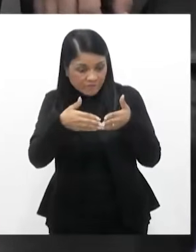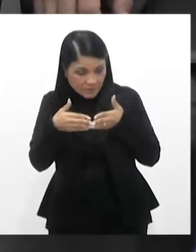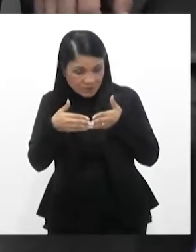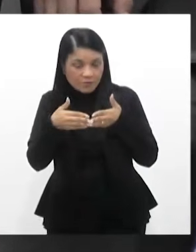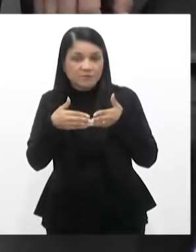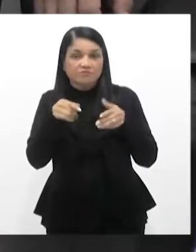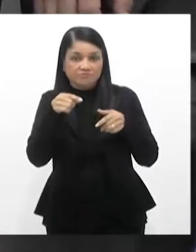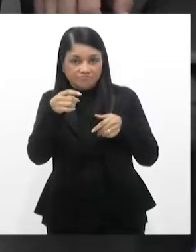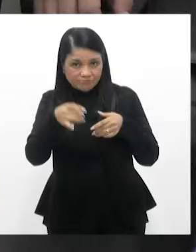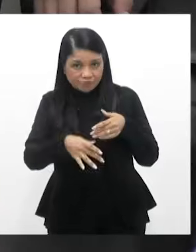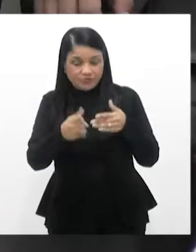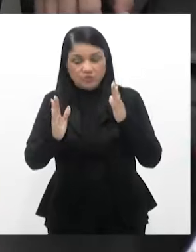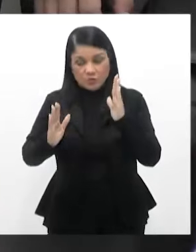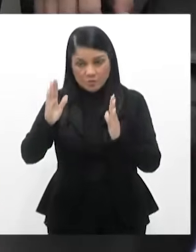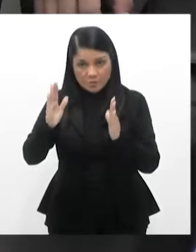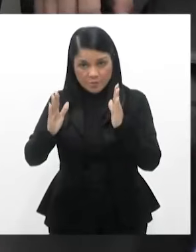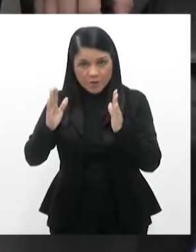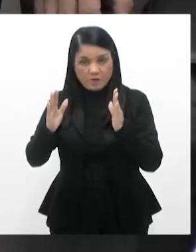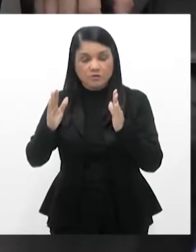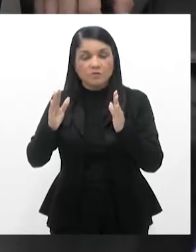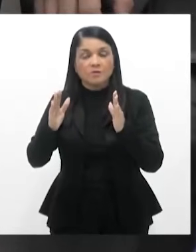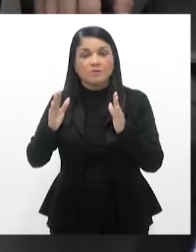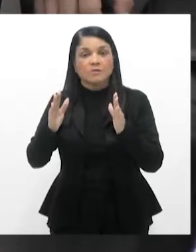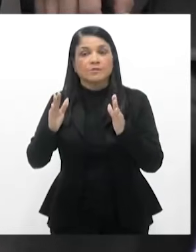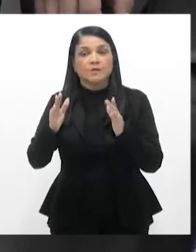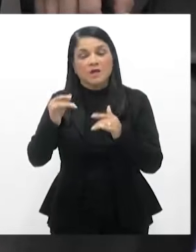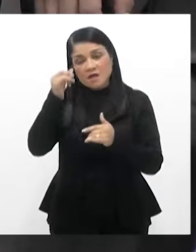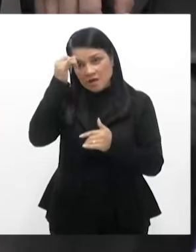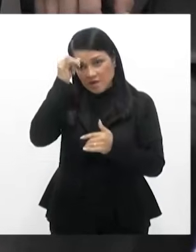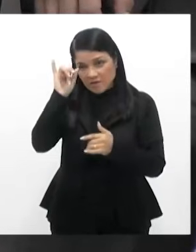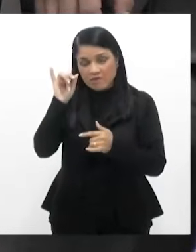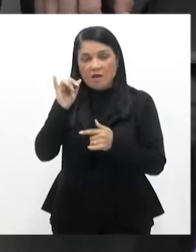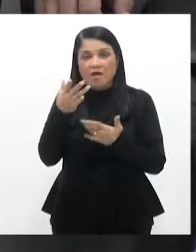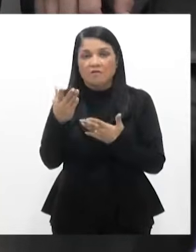e tempo razoável para neutralizar eventuais